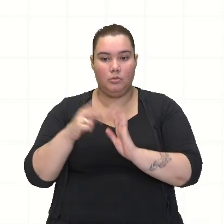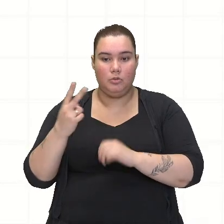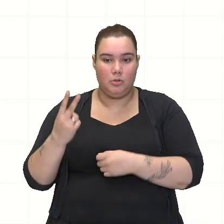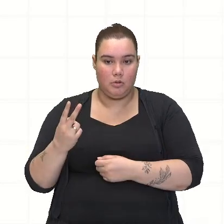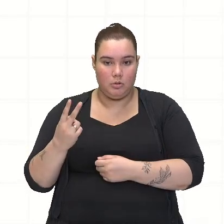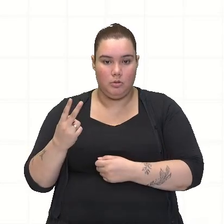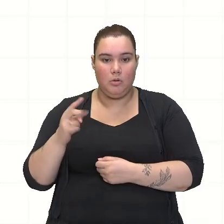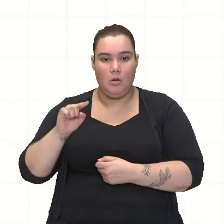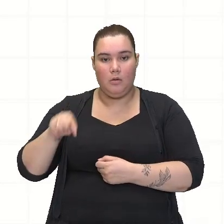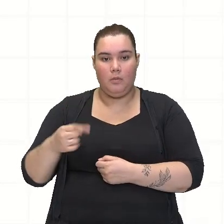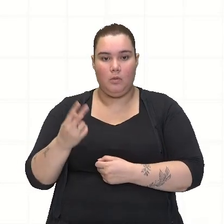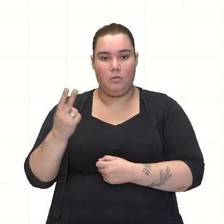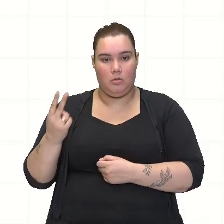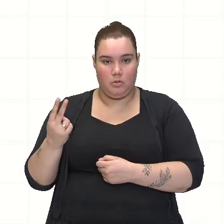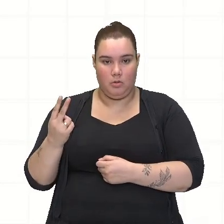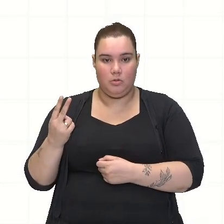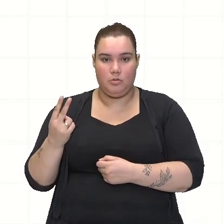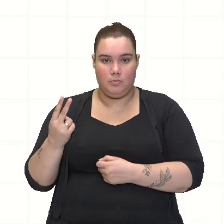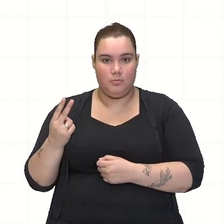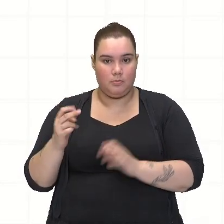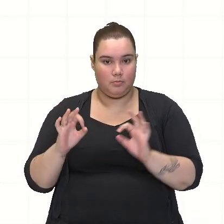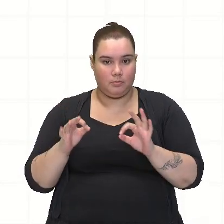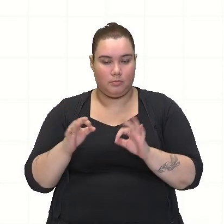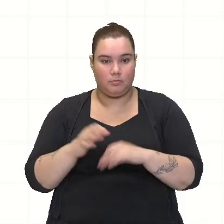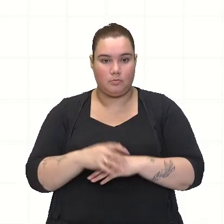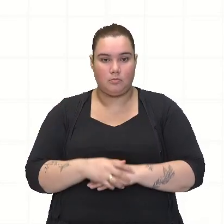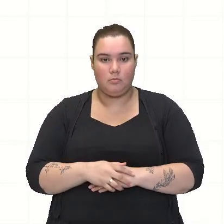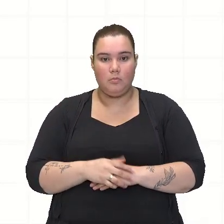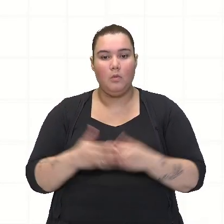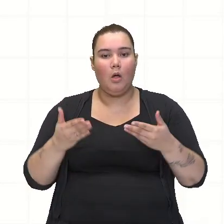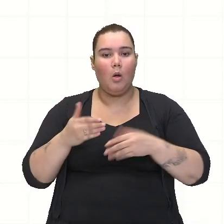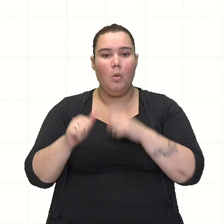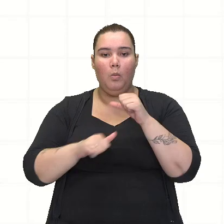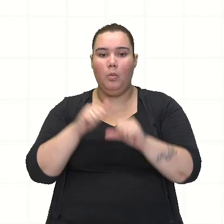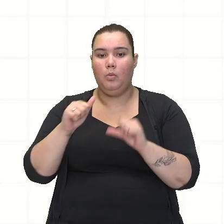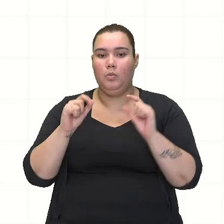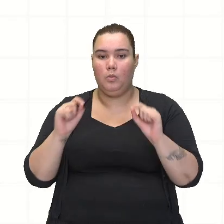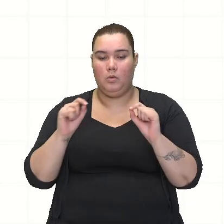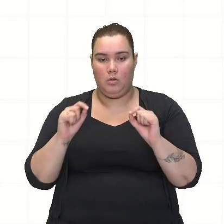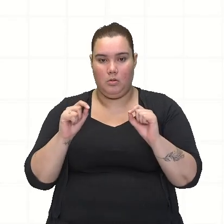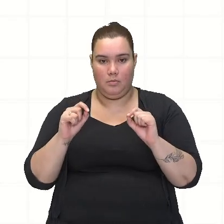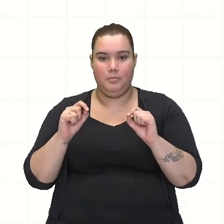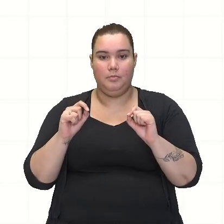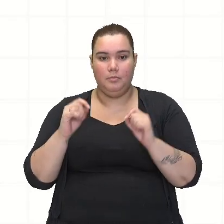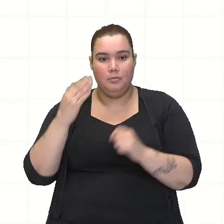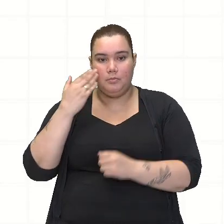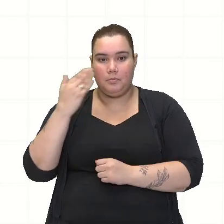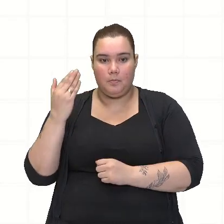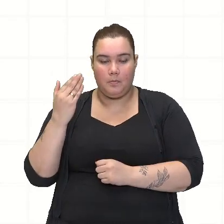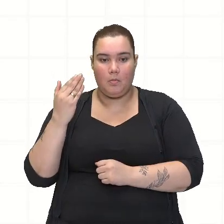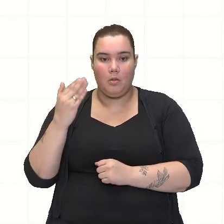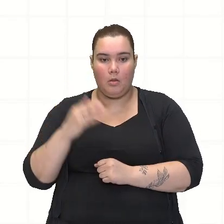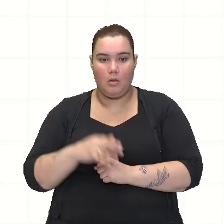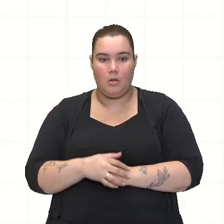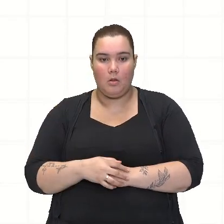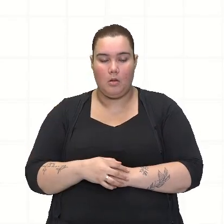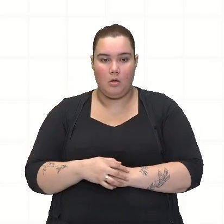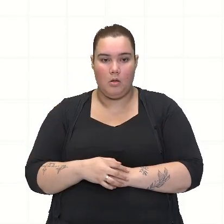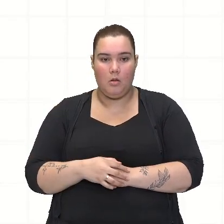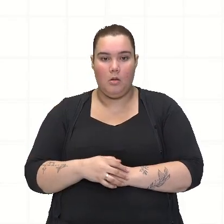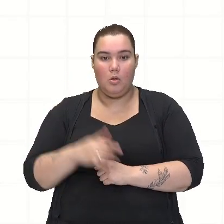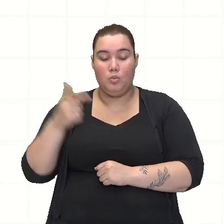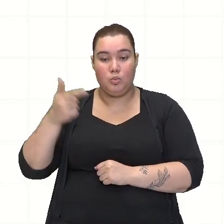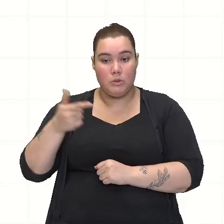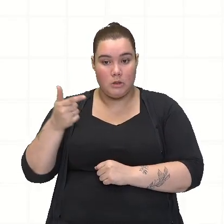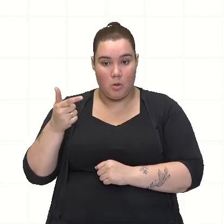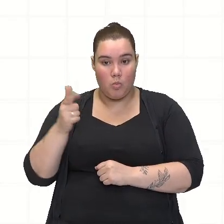-2 e 2, ó. O que aconteceu? Eu mudei, olha só, ele saiu do segundo